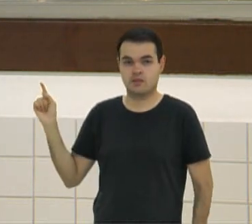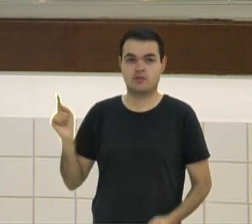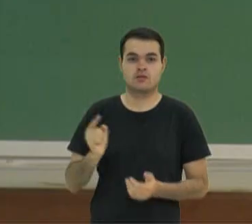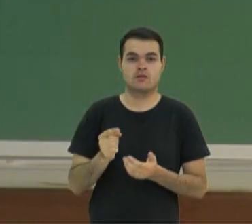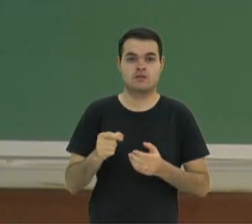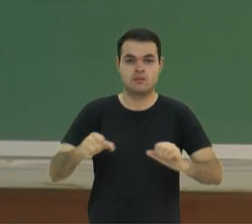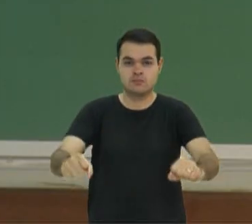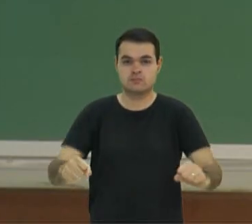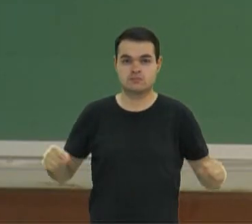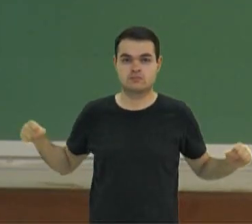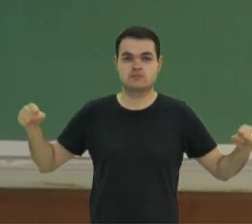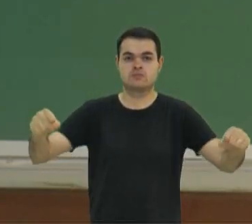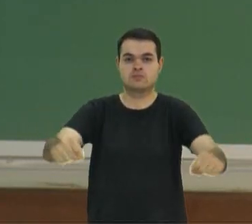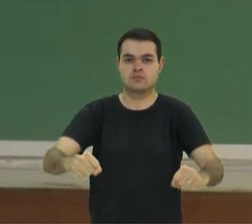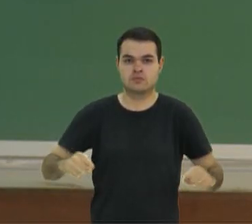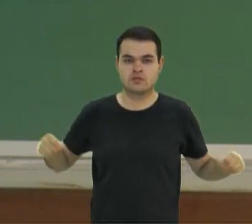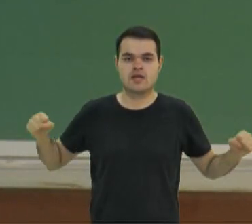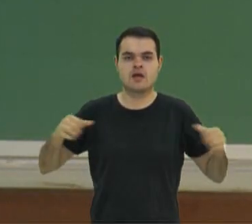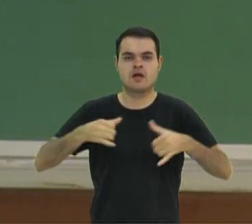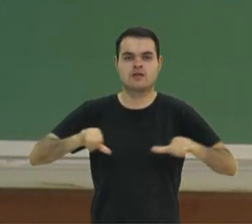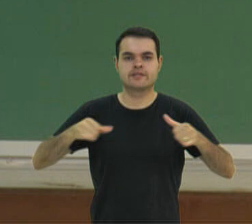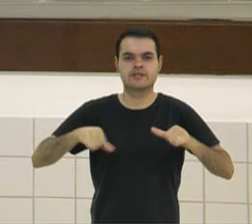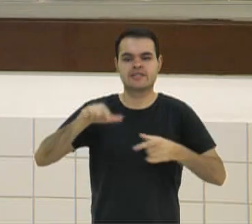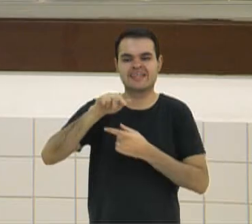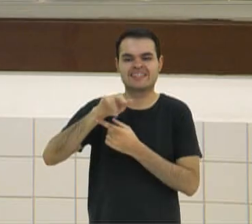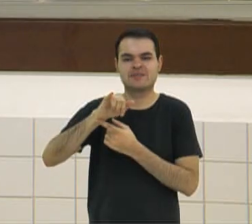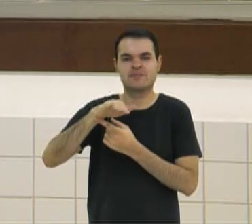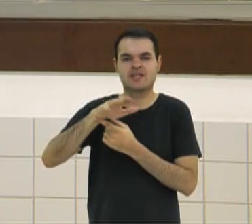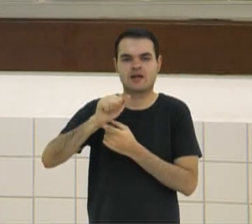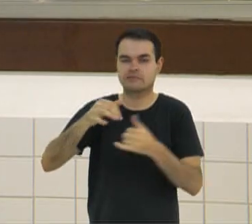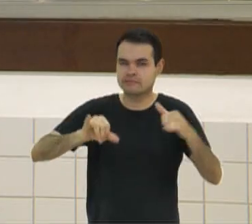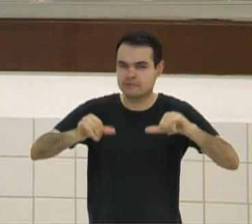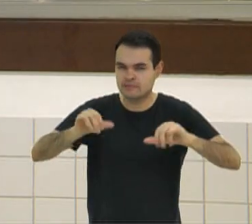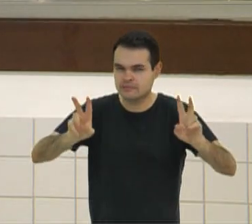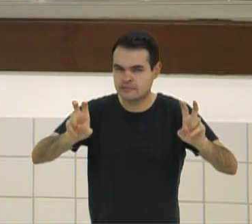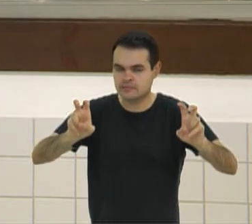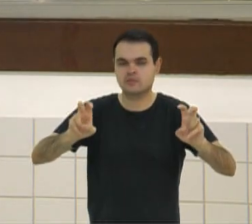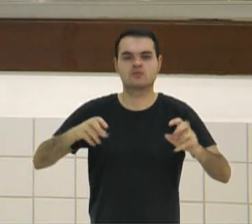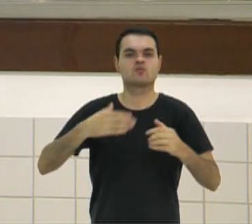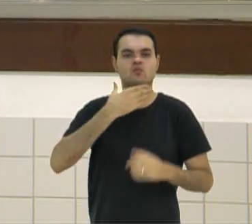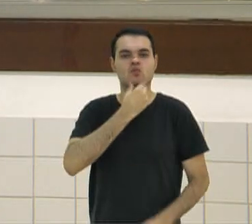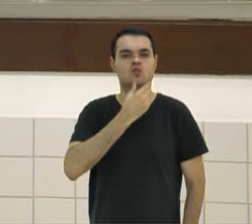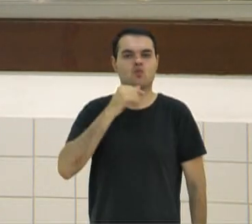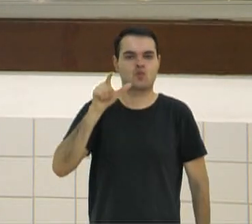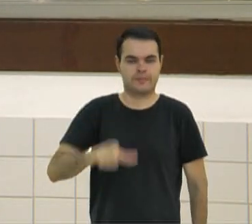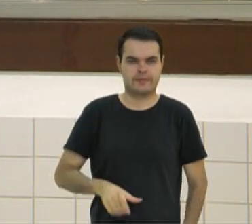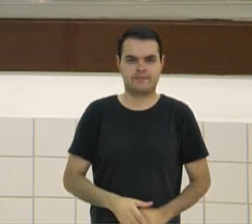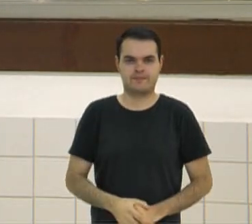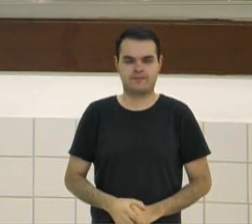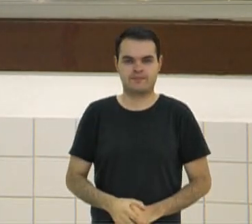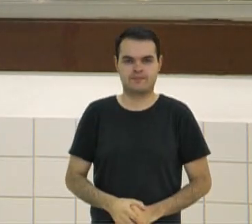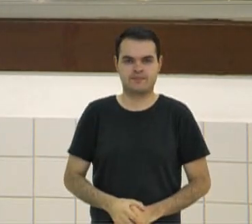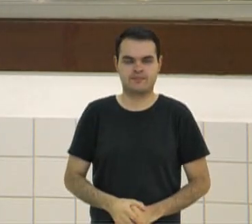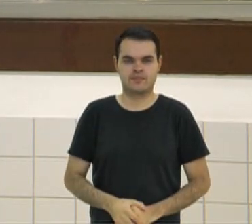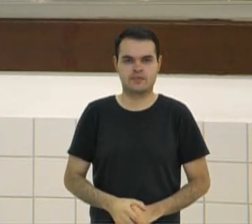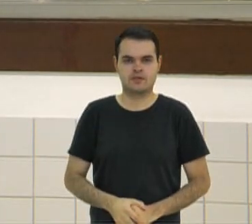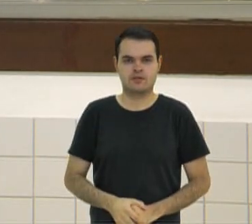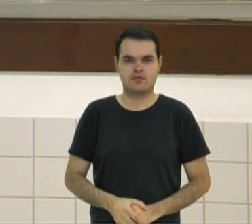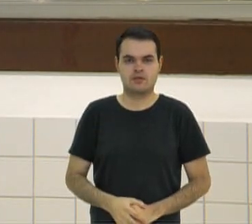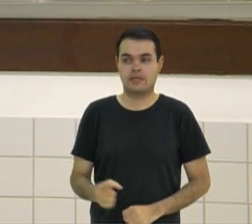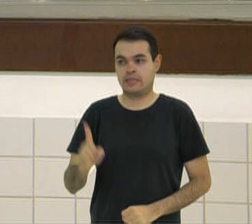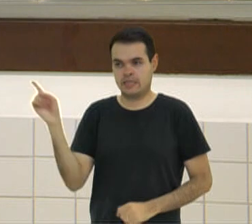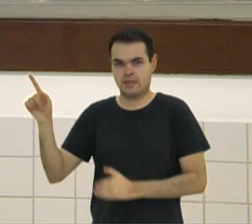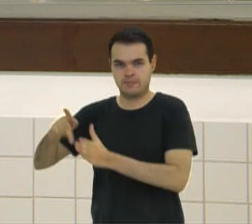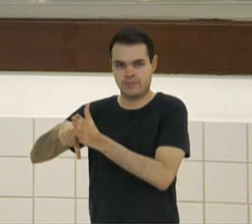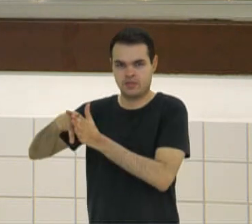canoa, energia química do homem. Por exemplo, lá na minha terrinha Paranaguá, a gente tem o pessoal que faz a travessia entre